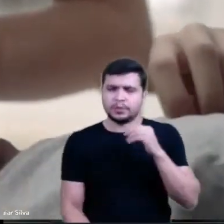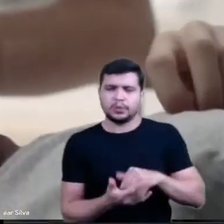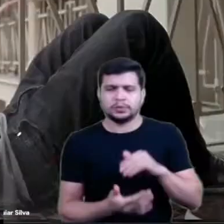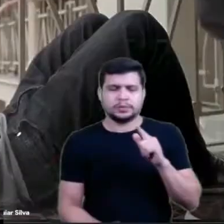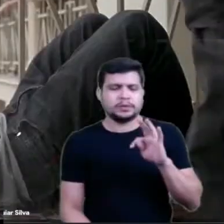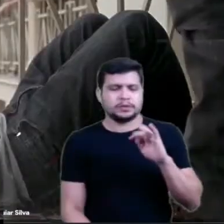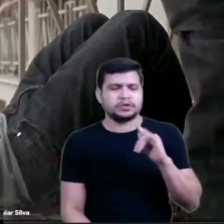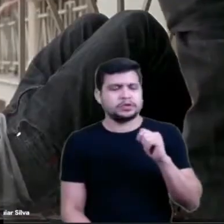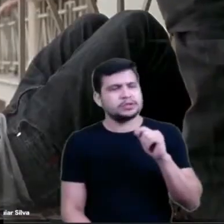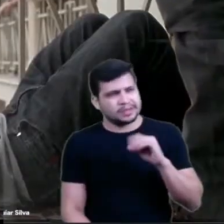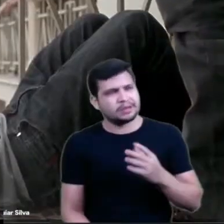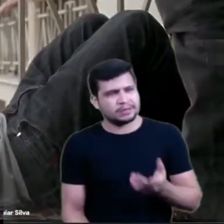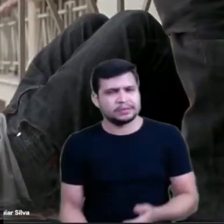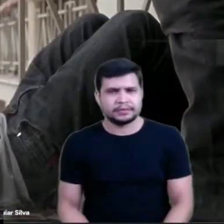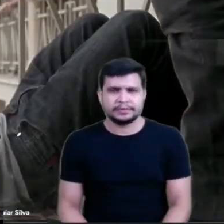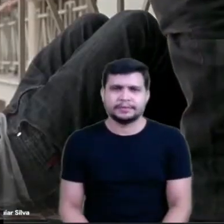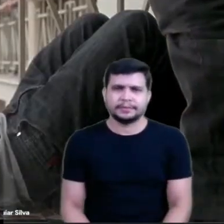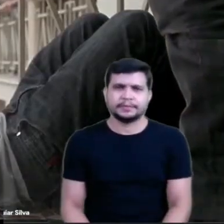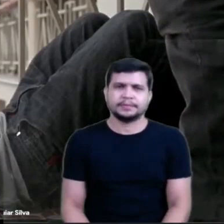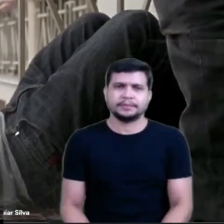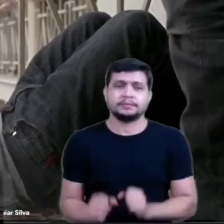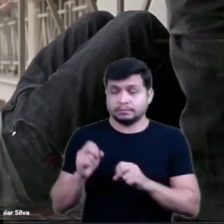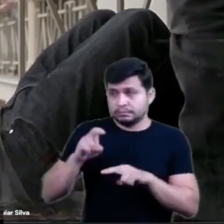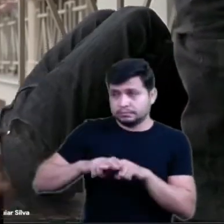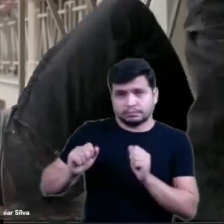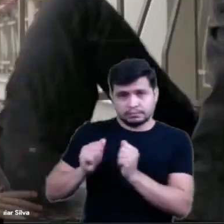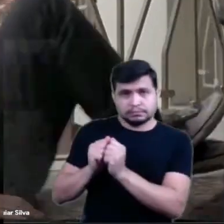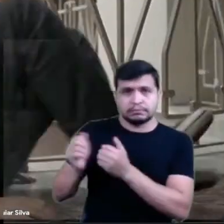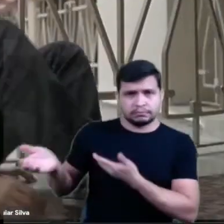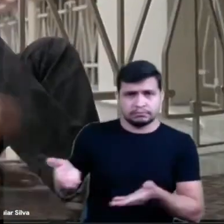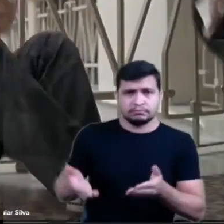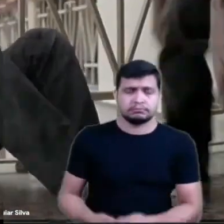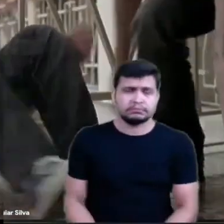Desencana. Posso sentar aqui com vocês? Senta aí. Levanta lá.